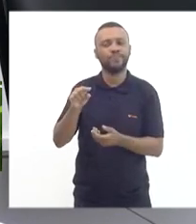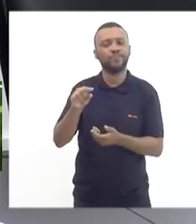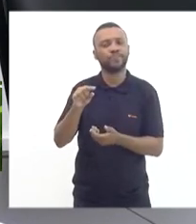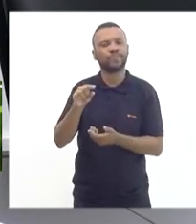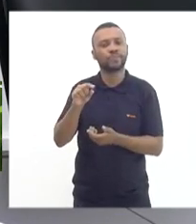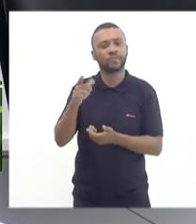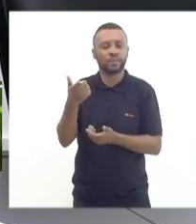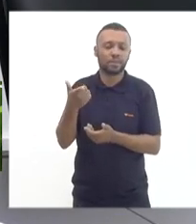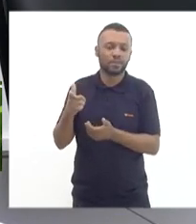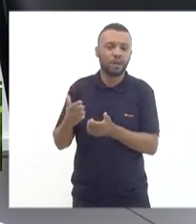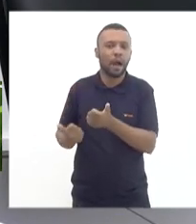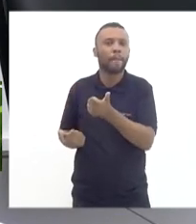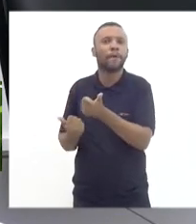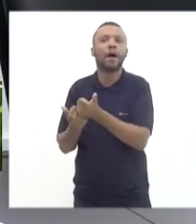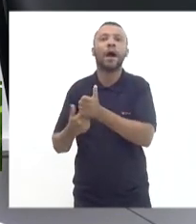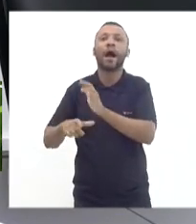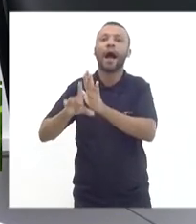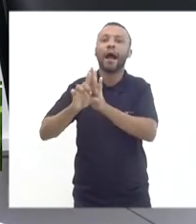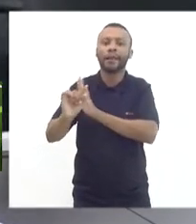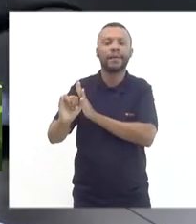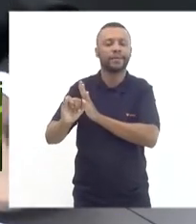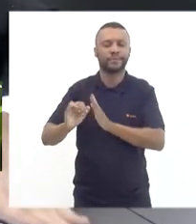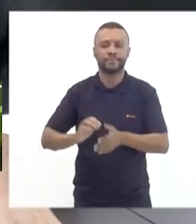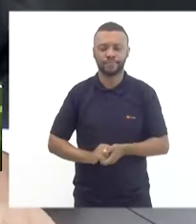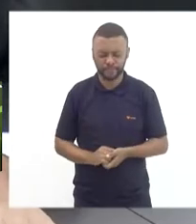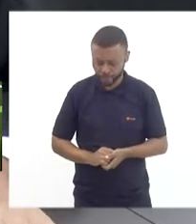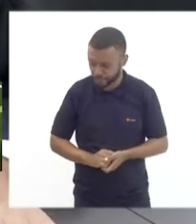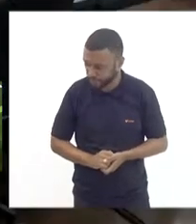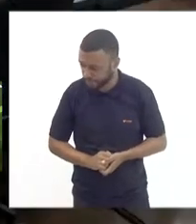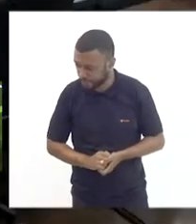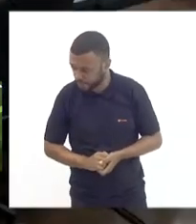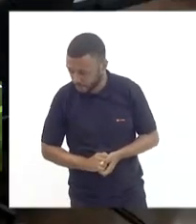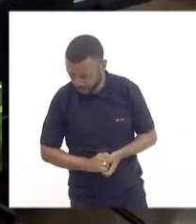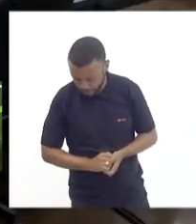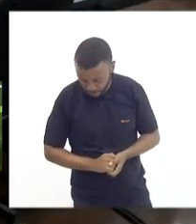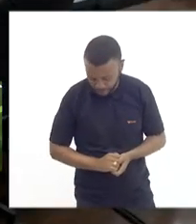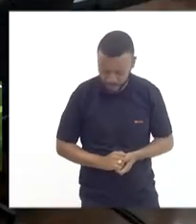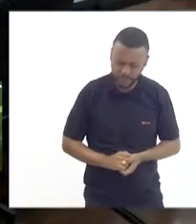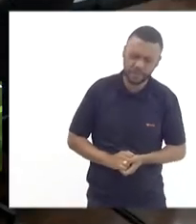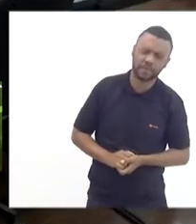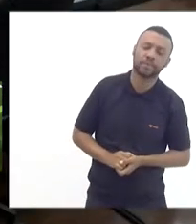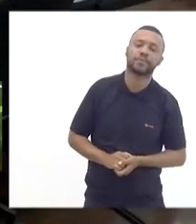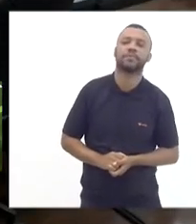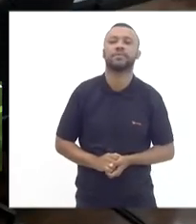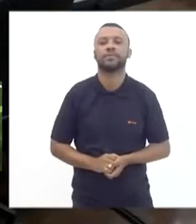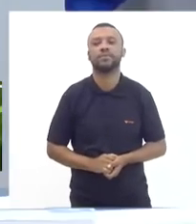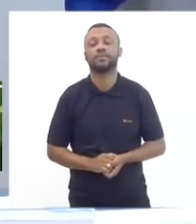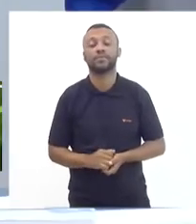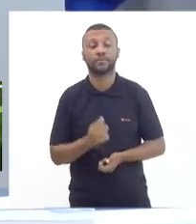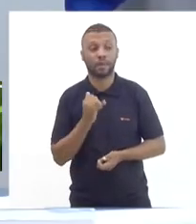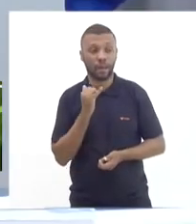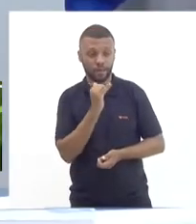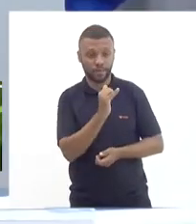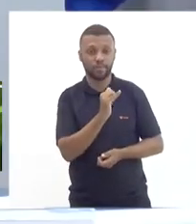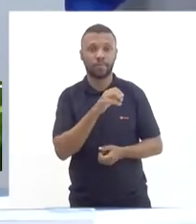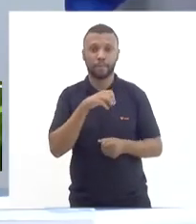robusteceria a lei. Para a lei pegar, entendeu? É isso. Obrigado. Obrigado, Ricardo. Olha só te esclarecendo.